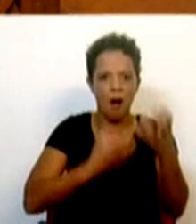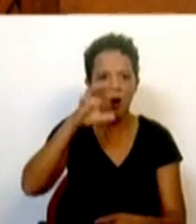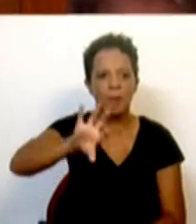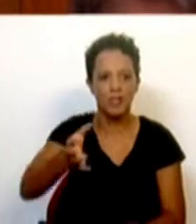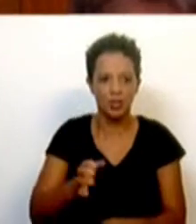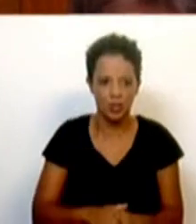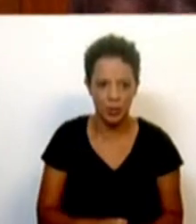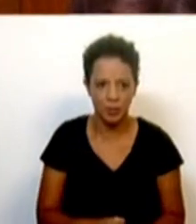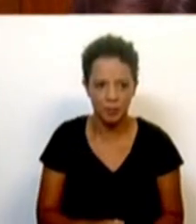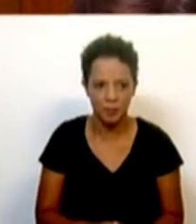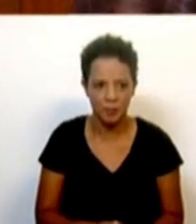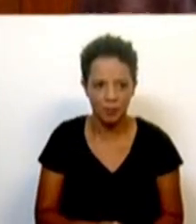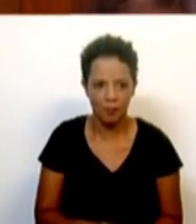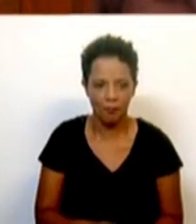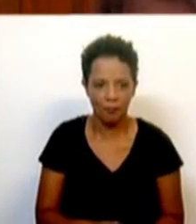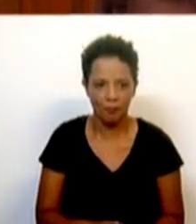país.